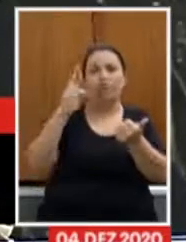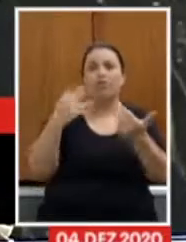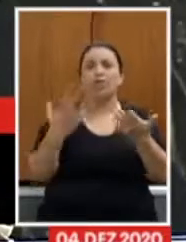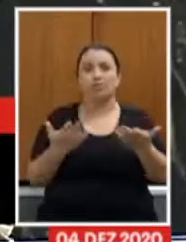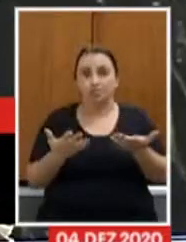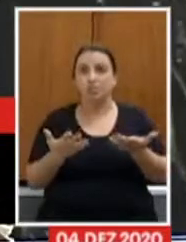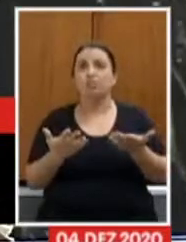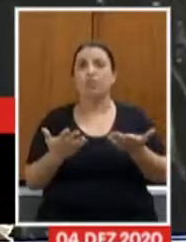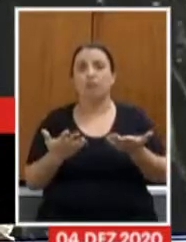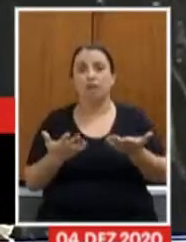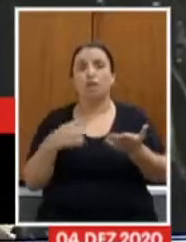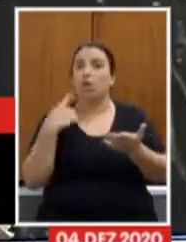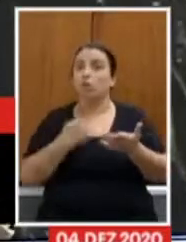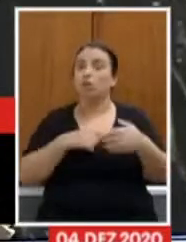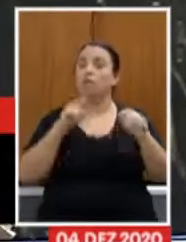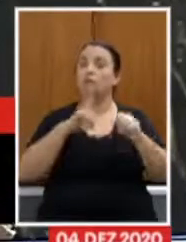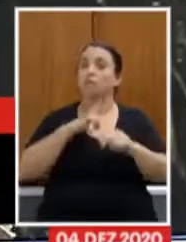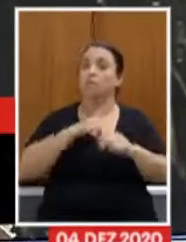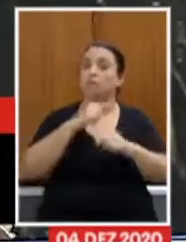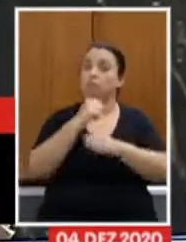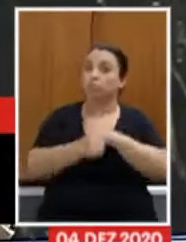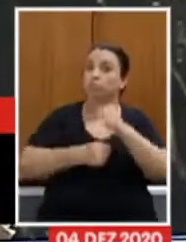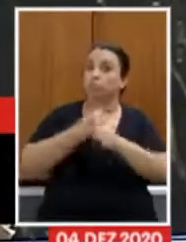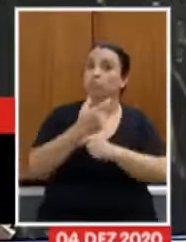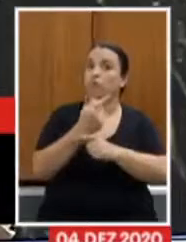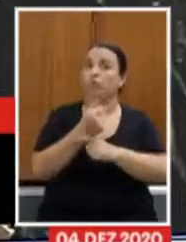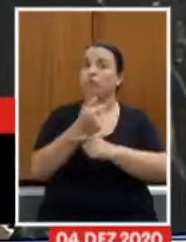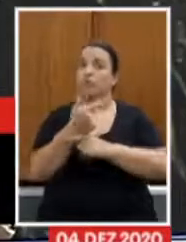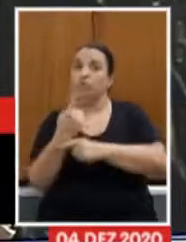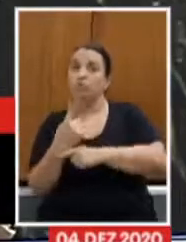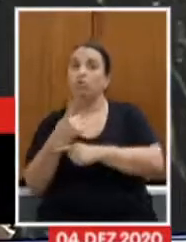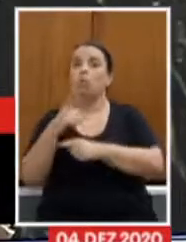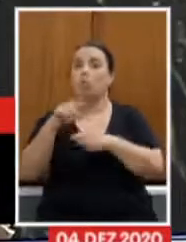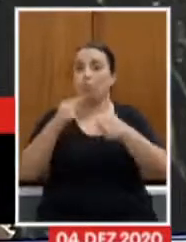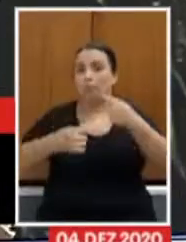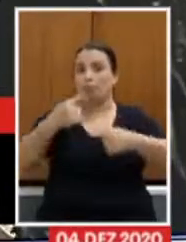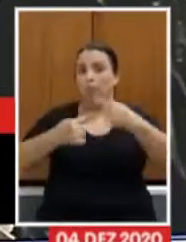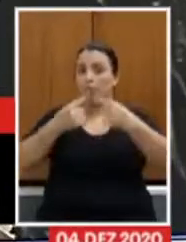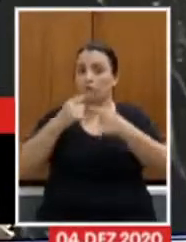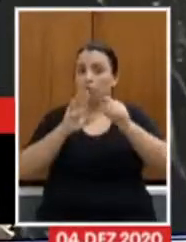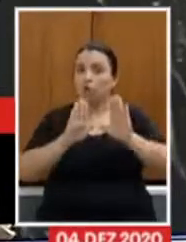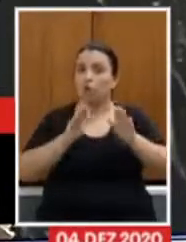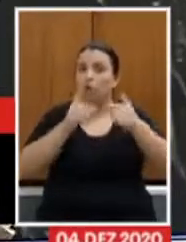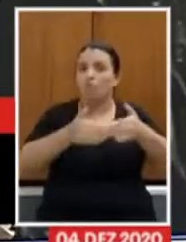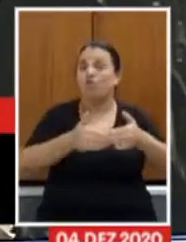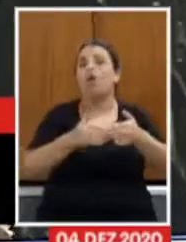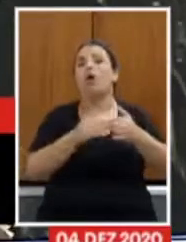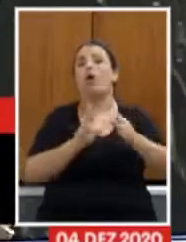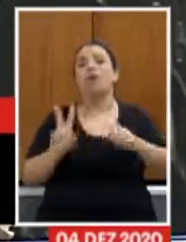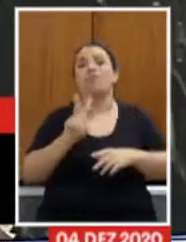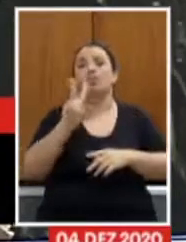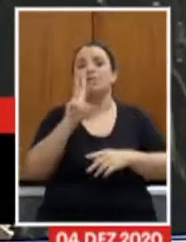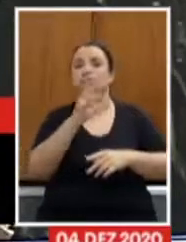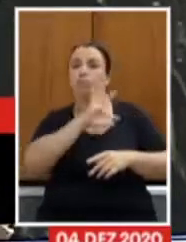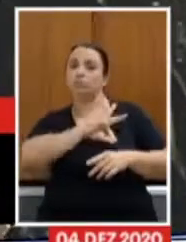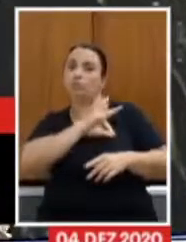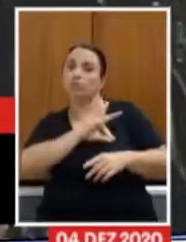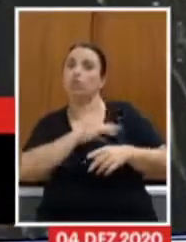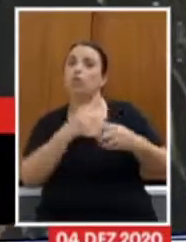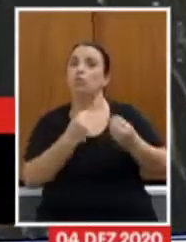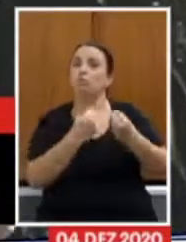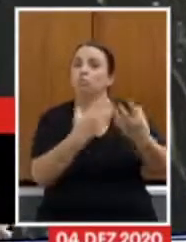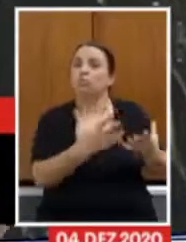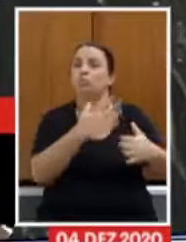portanto, nós possamos ter em 2021, no orçamento, uma política relacionada à valorização e à remuneração dos